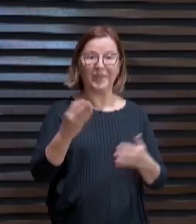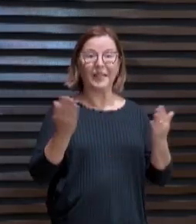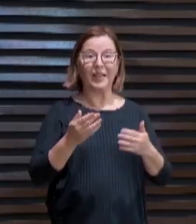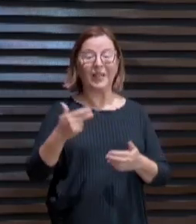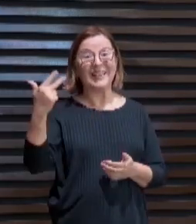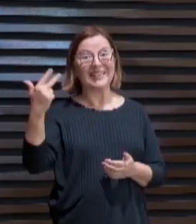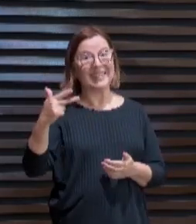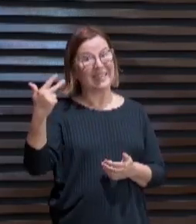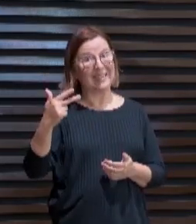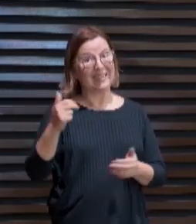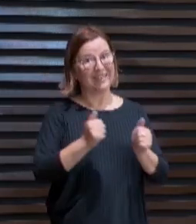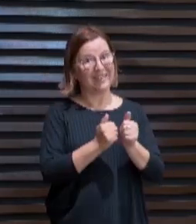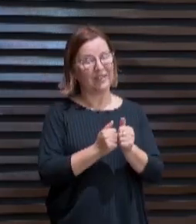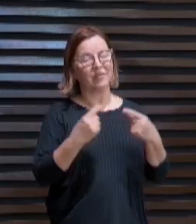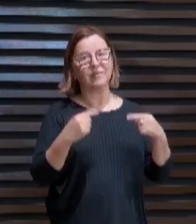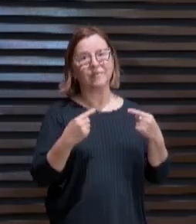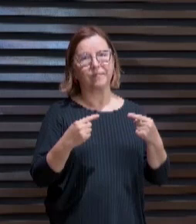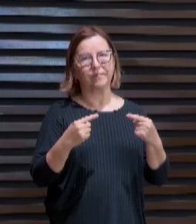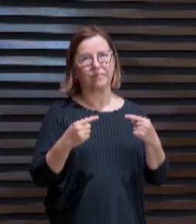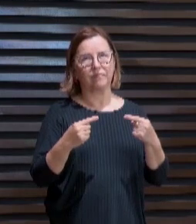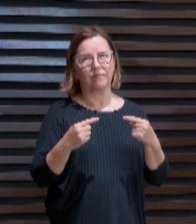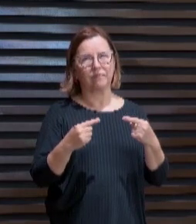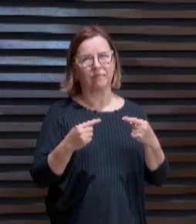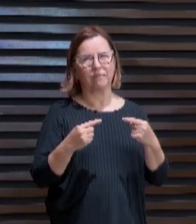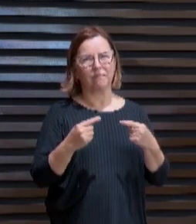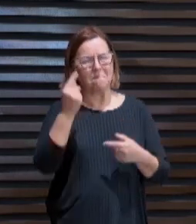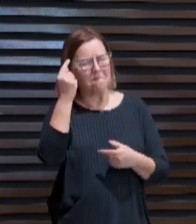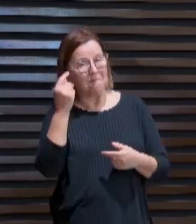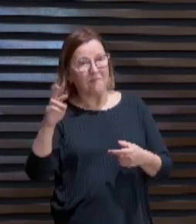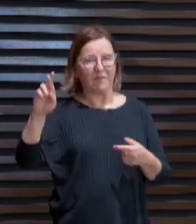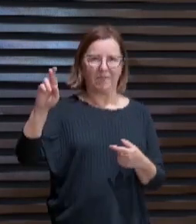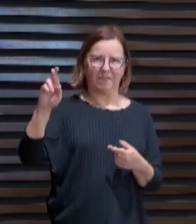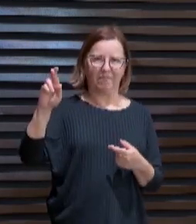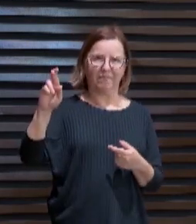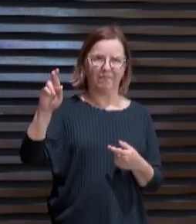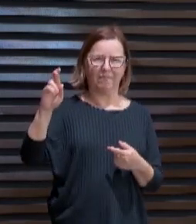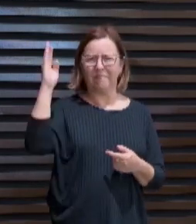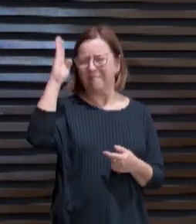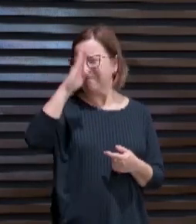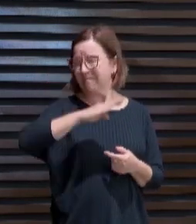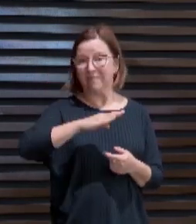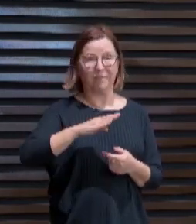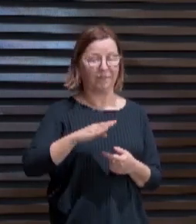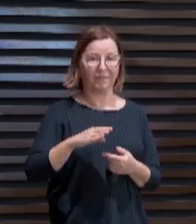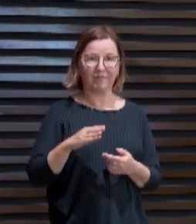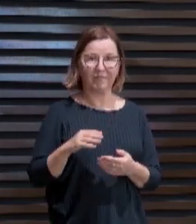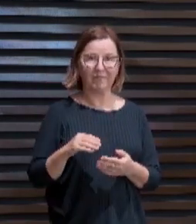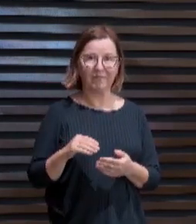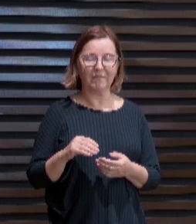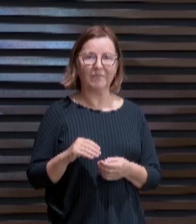terceiro perseguidor, muito mais violento, muito mais voraz, muito mais sofisticado em sua maldade,